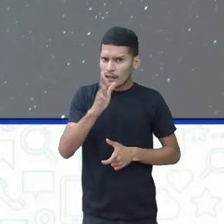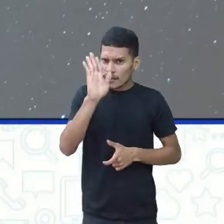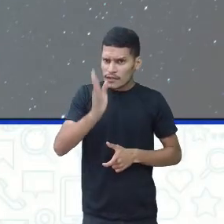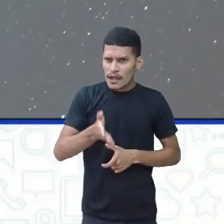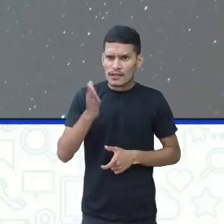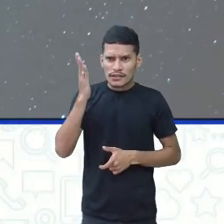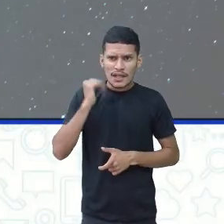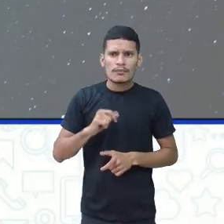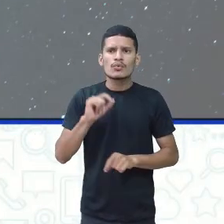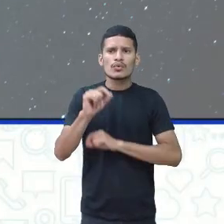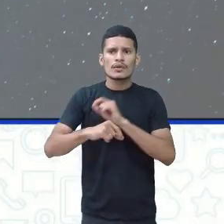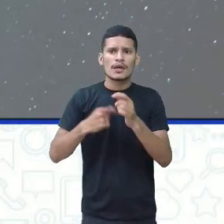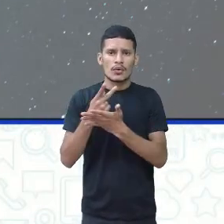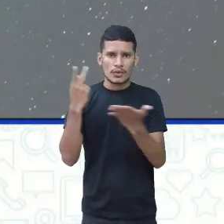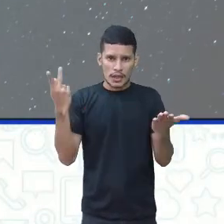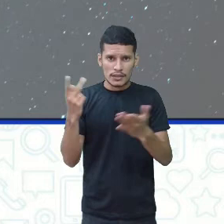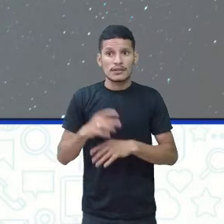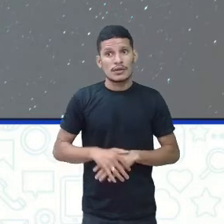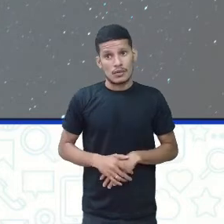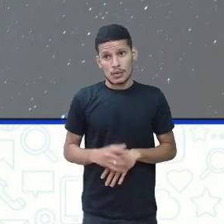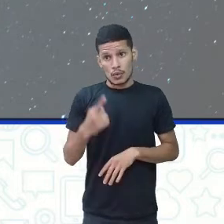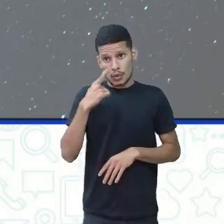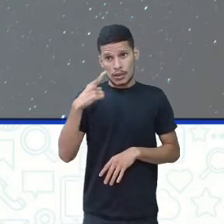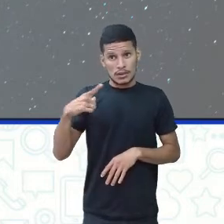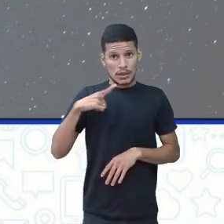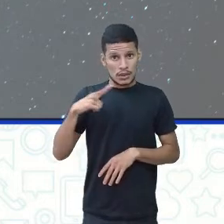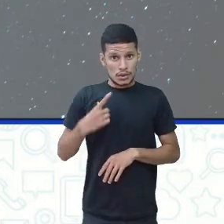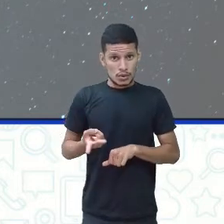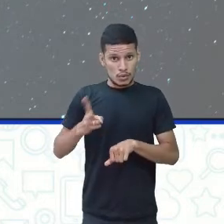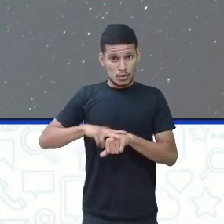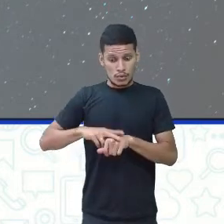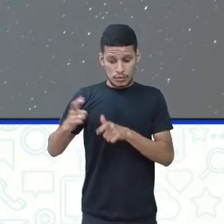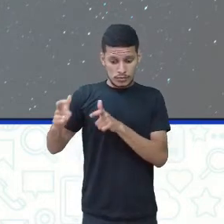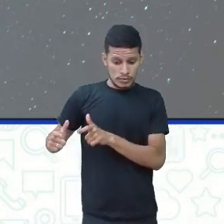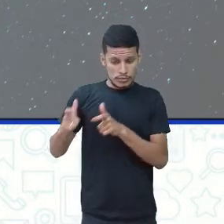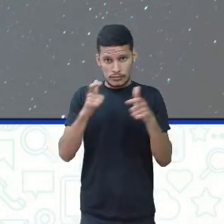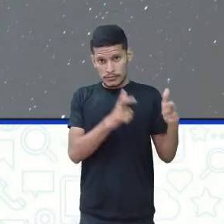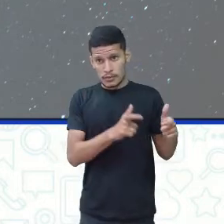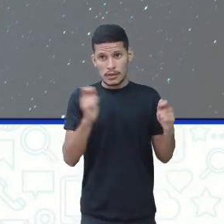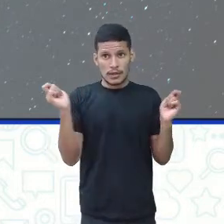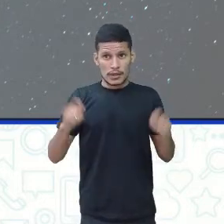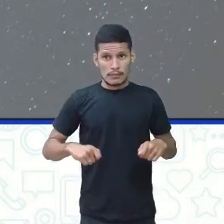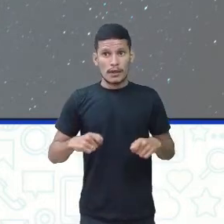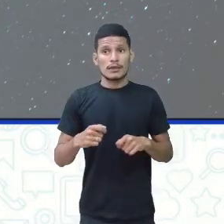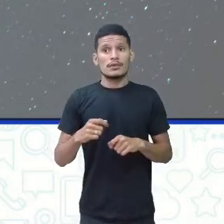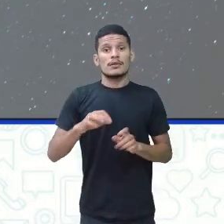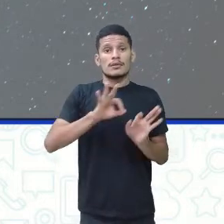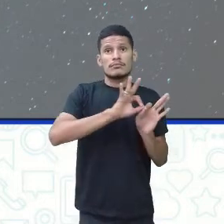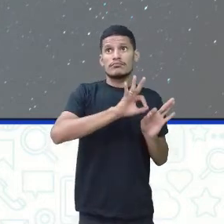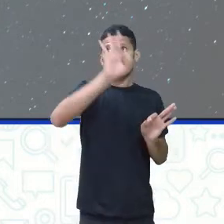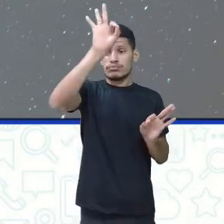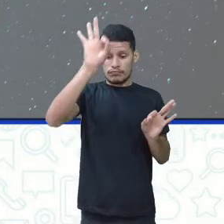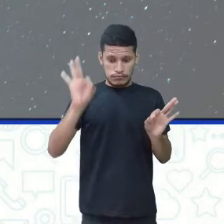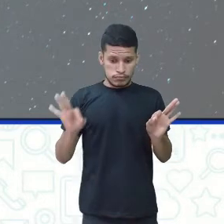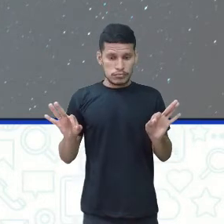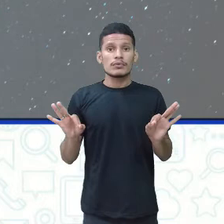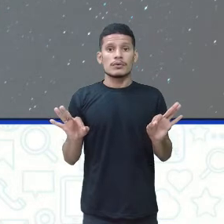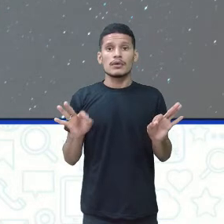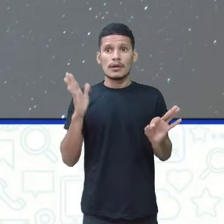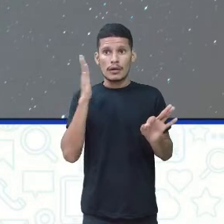ó? A gente vai ter essas duas posições para fazer a medição. De uma posição